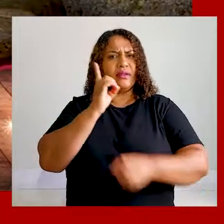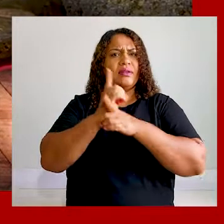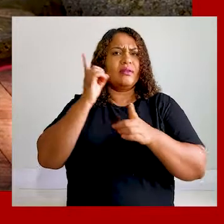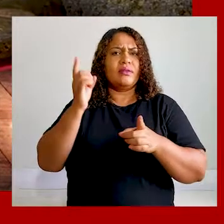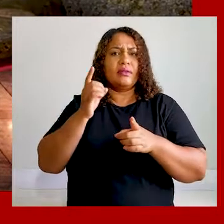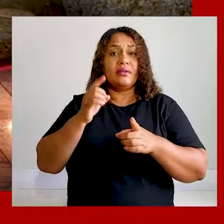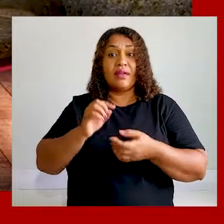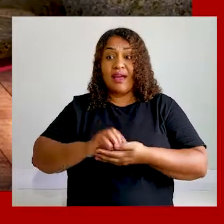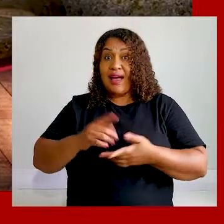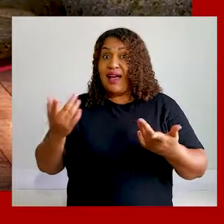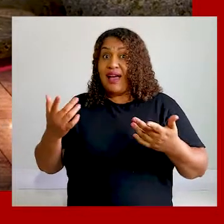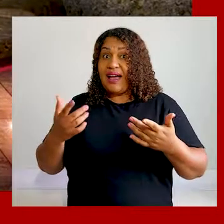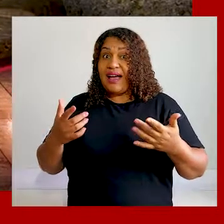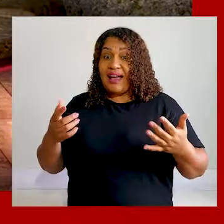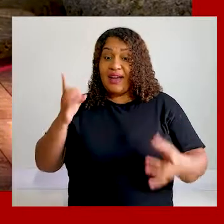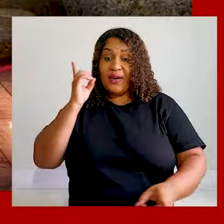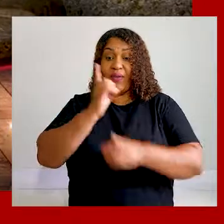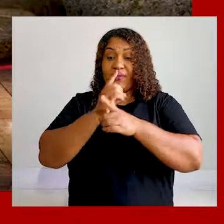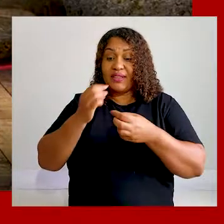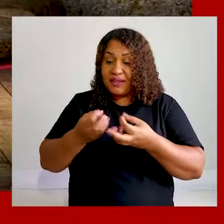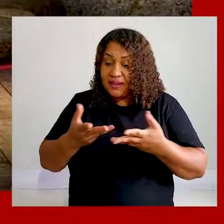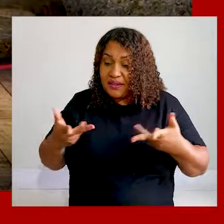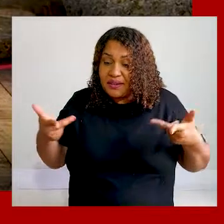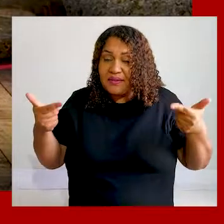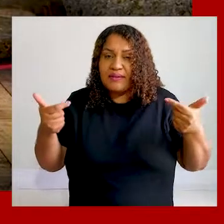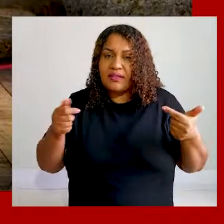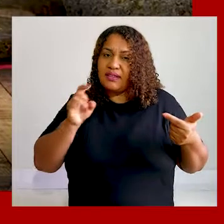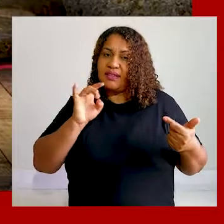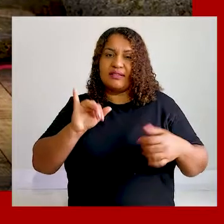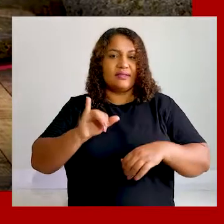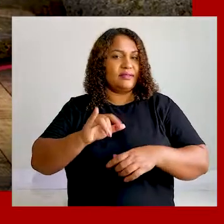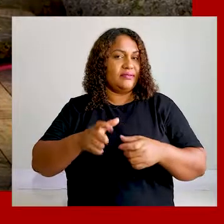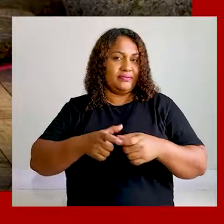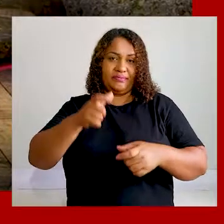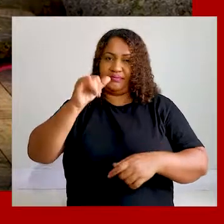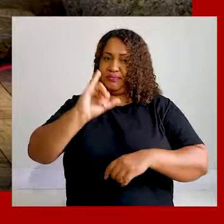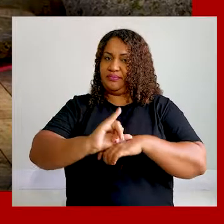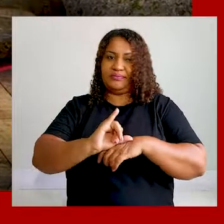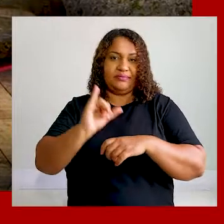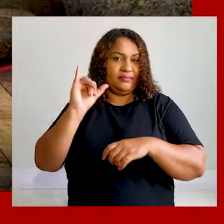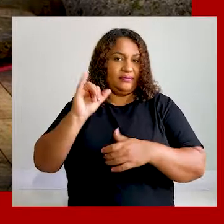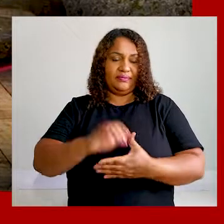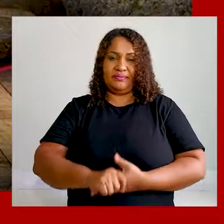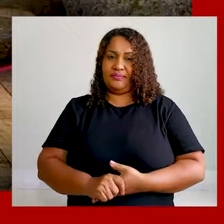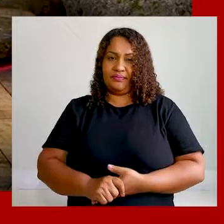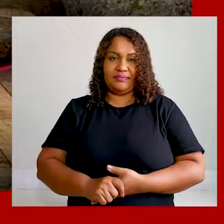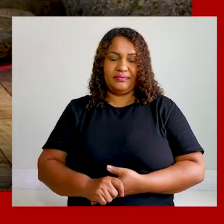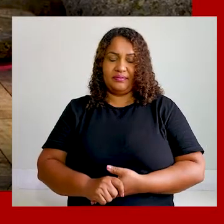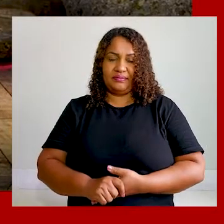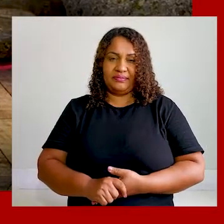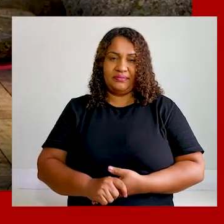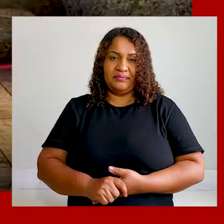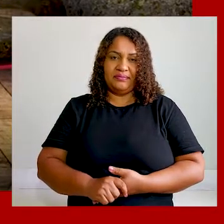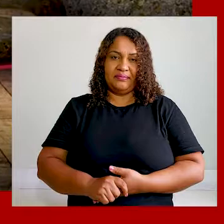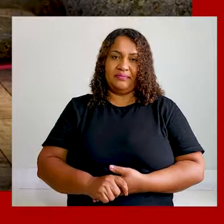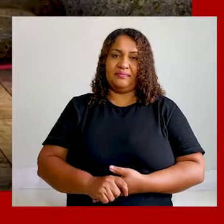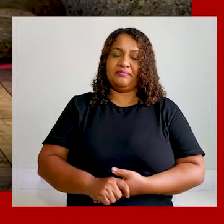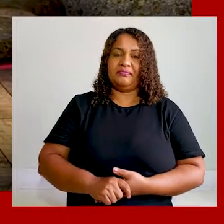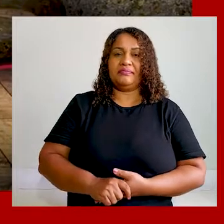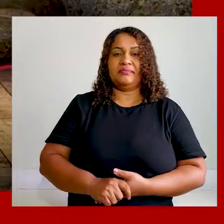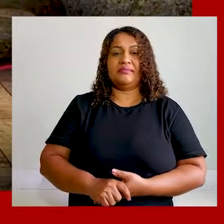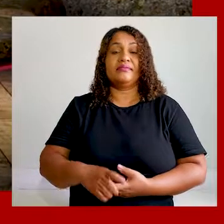ter achado ali um tesouro. Mas era só a latinha criar miragens.